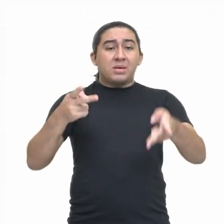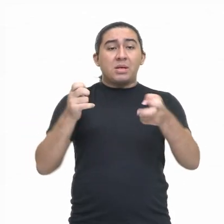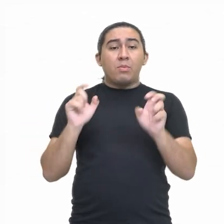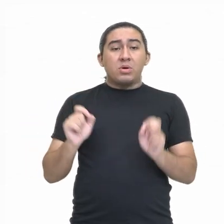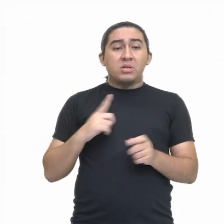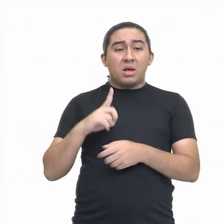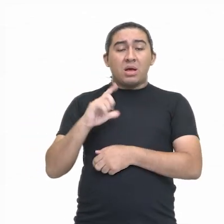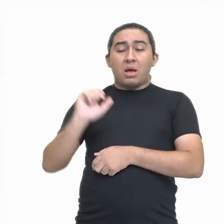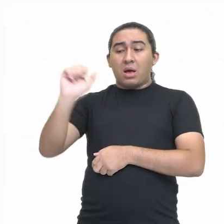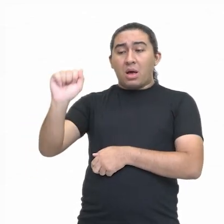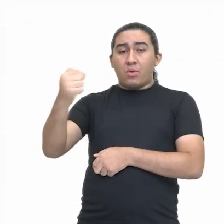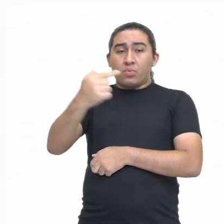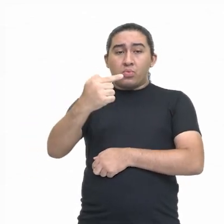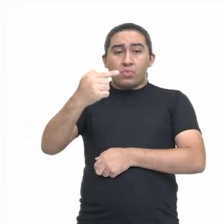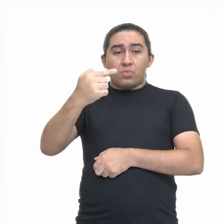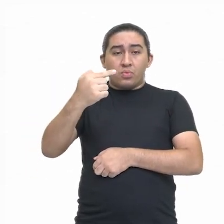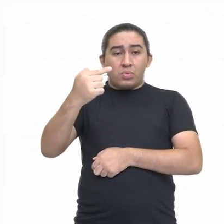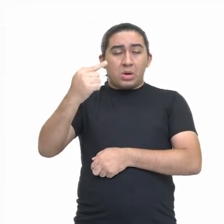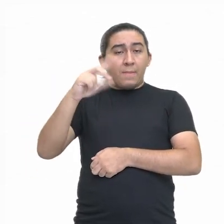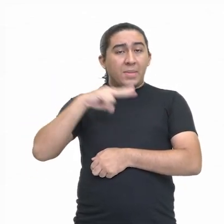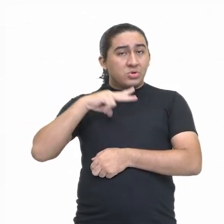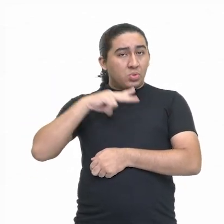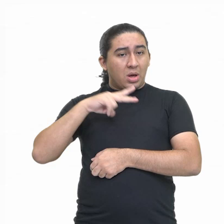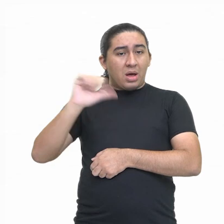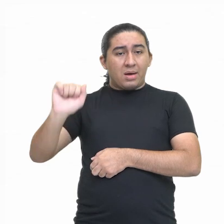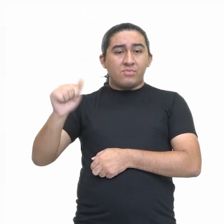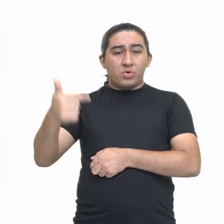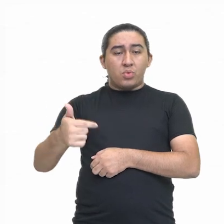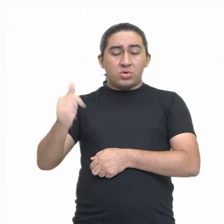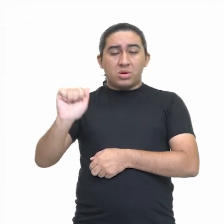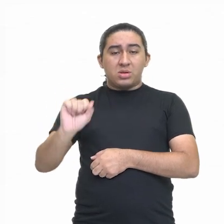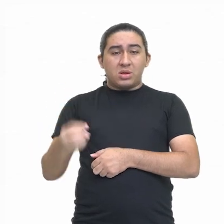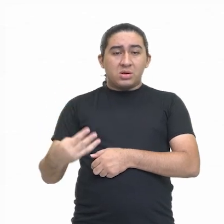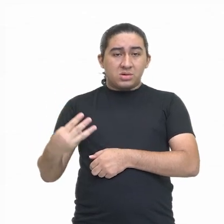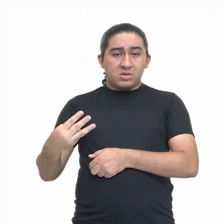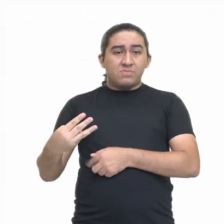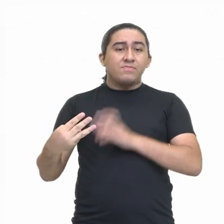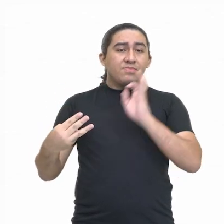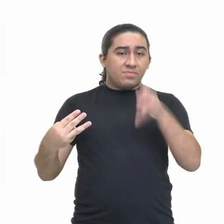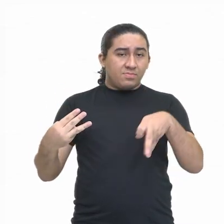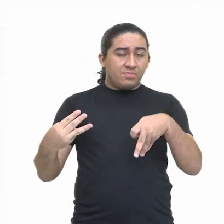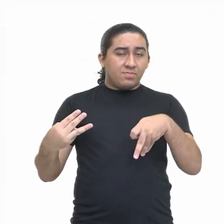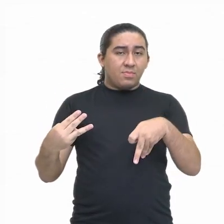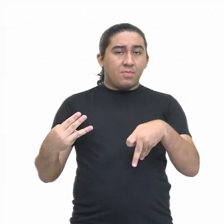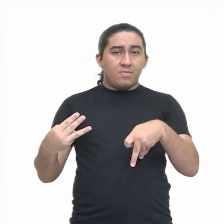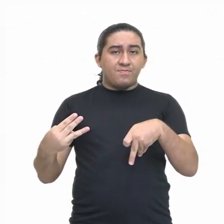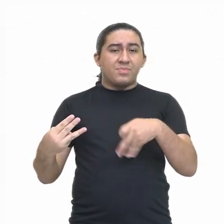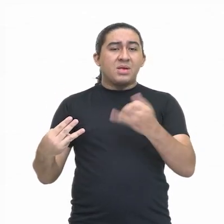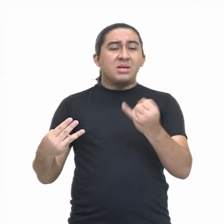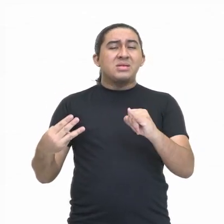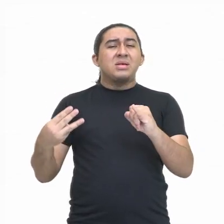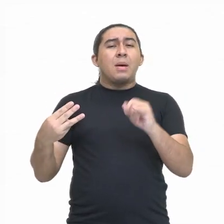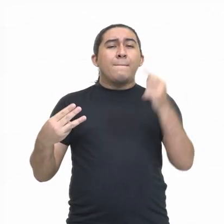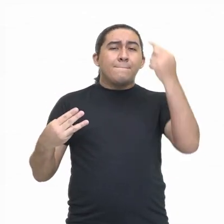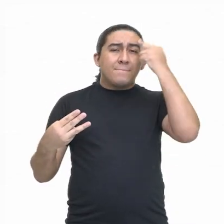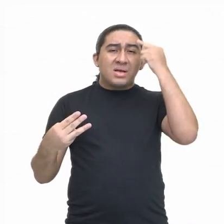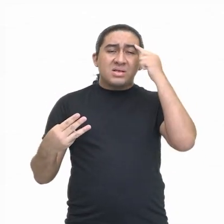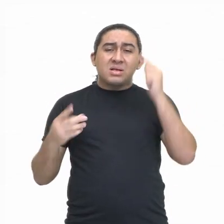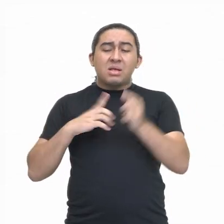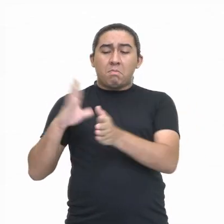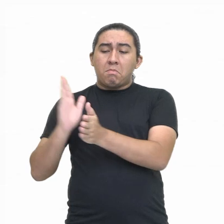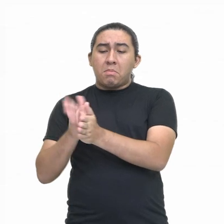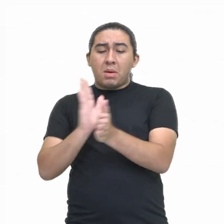aí o A1, é o particular, aí vem o A2, A3. Se eu disser faça a sequência, você